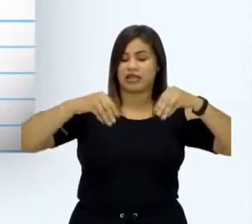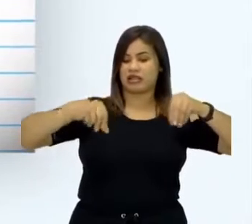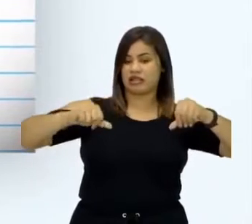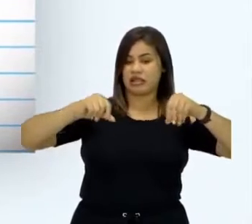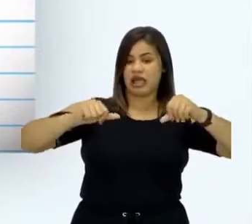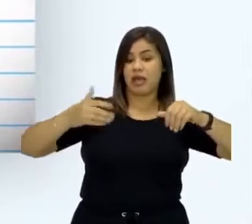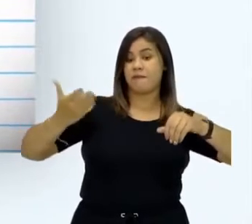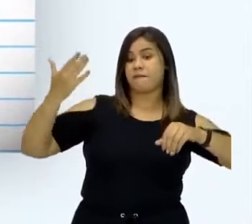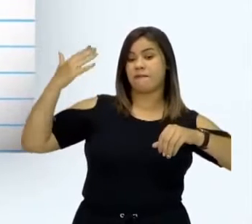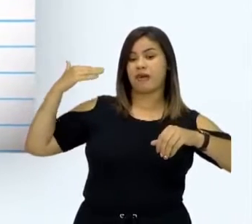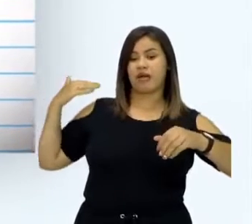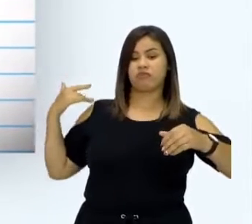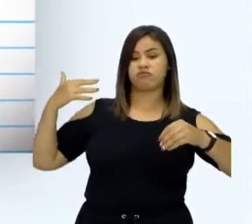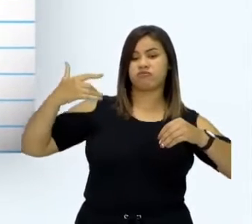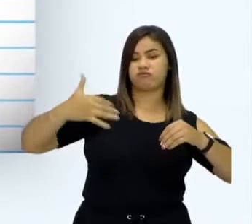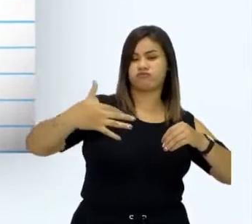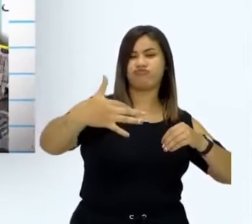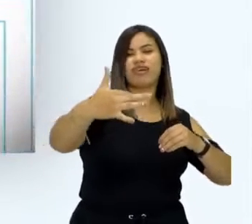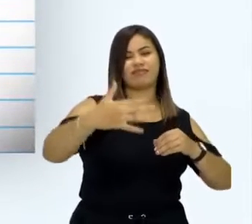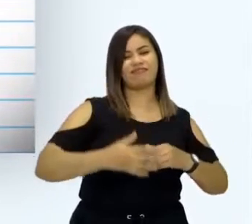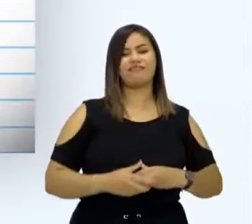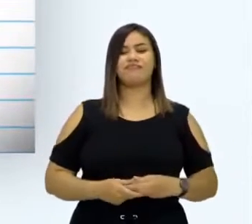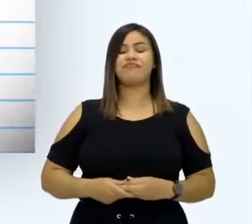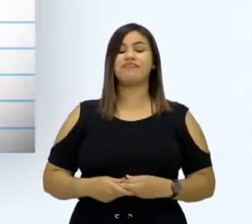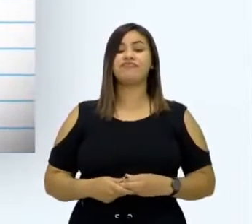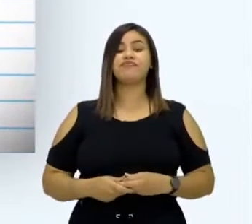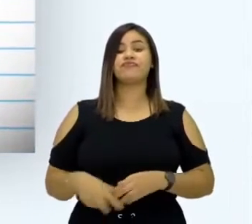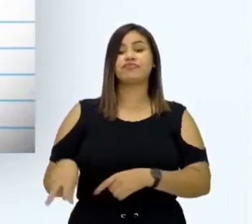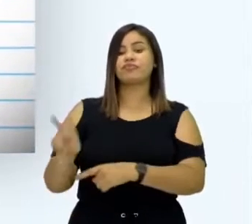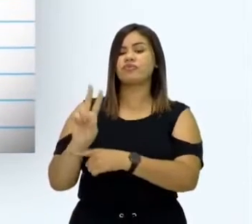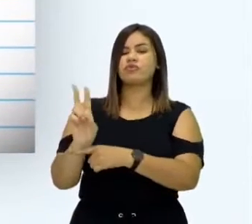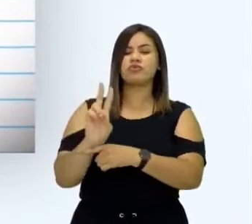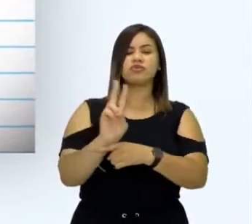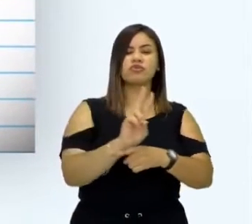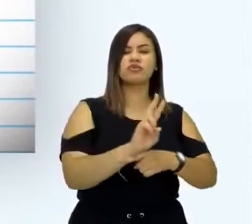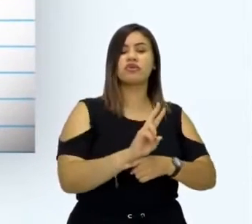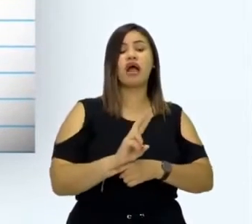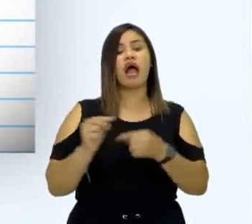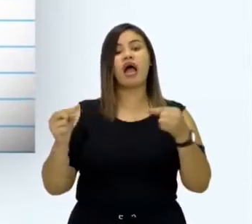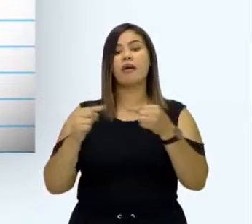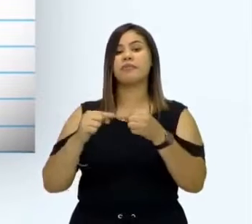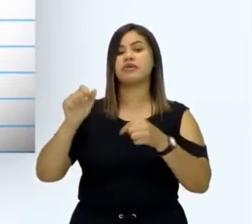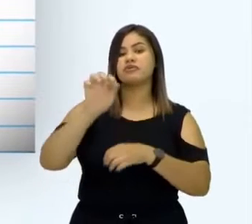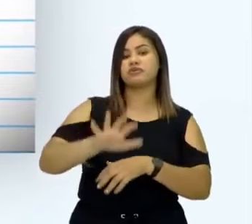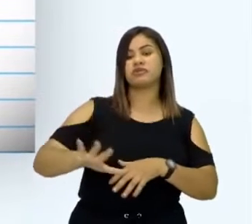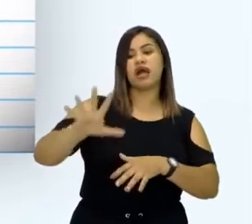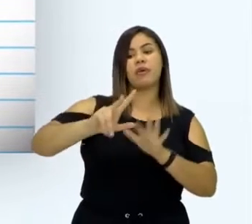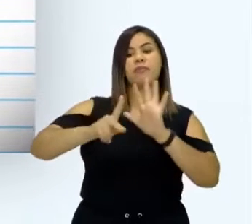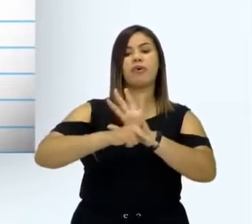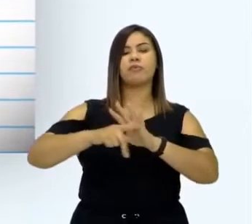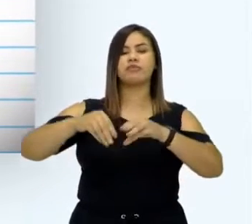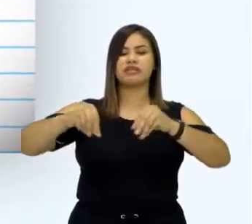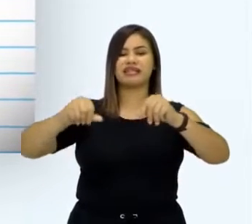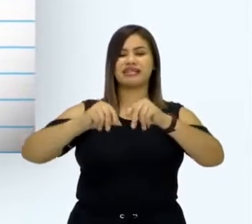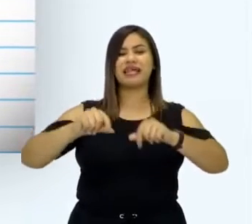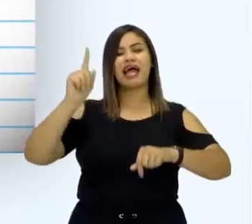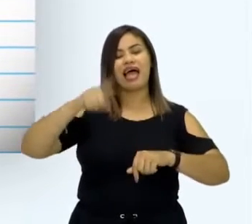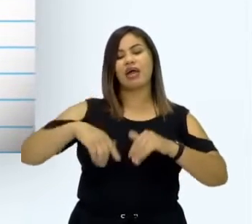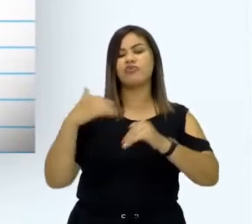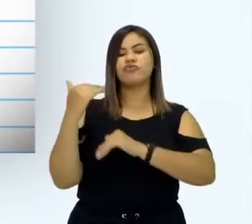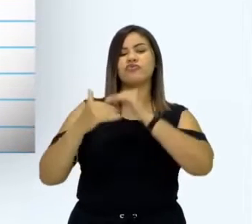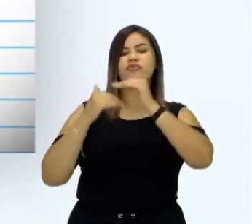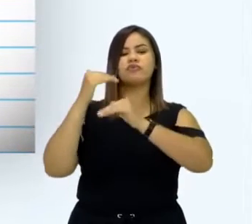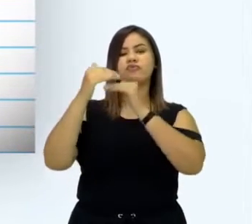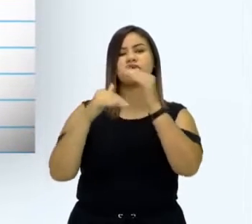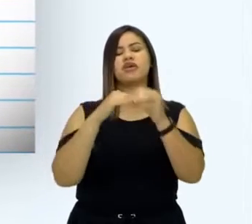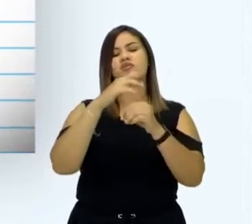momentos distintos. Quem te viu, quem te vê, hein? O monitoramento entre os diversos estágios de cobertura da terra é essencial na busca do